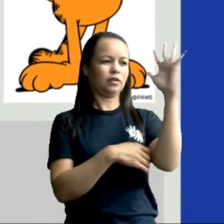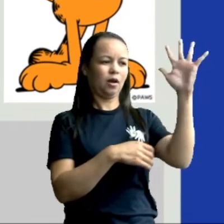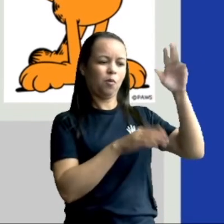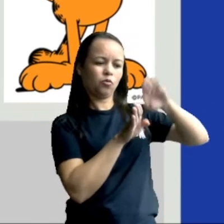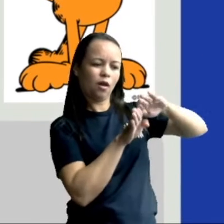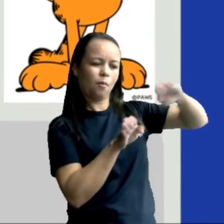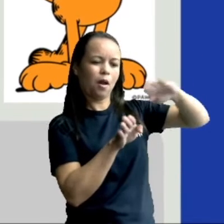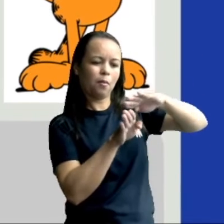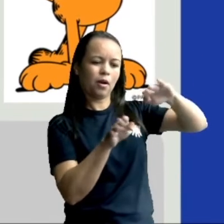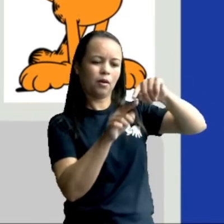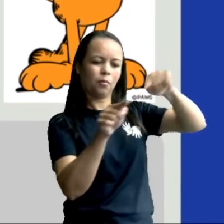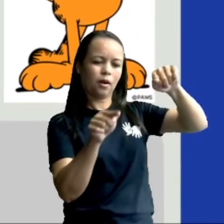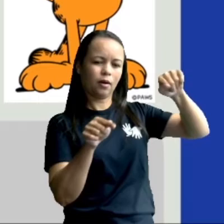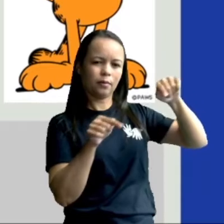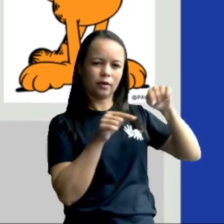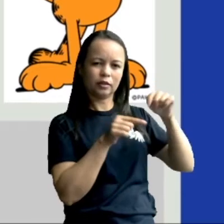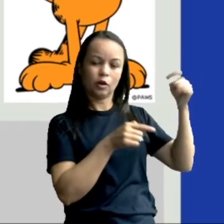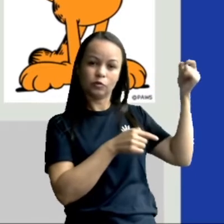Uns painéis